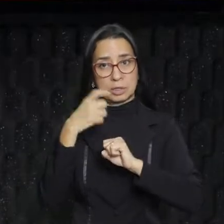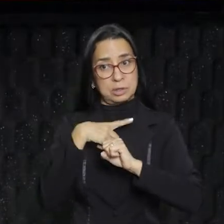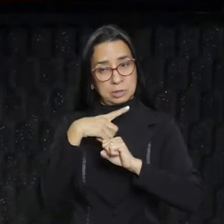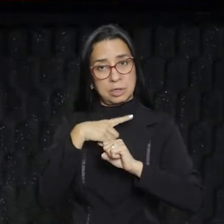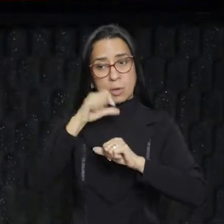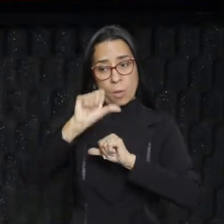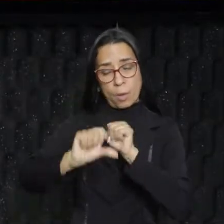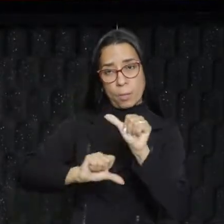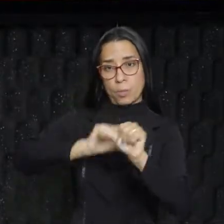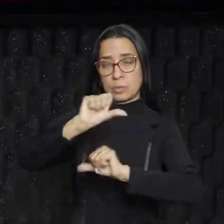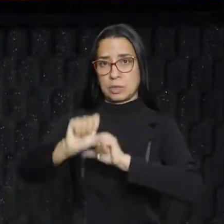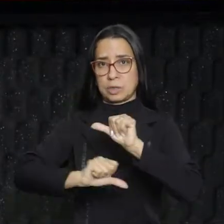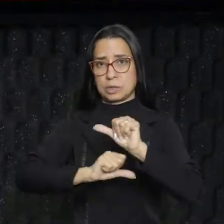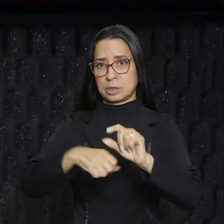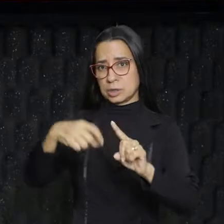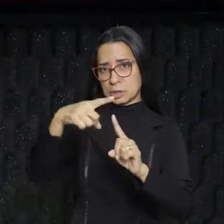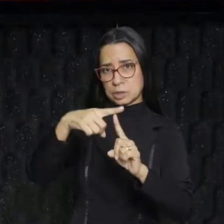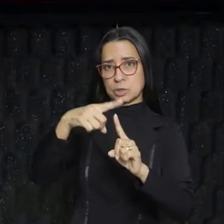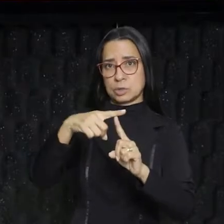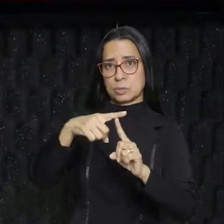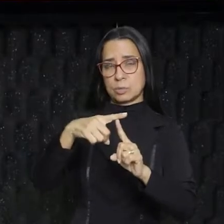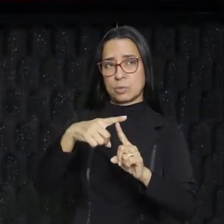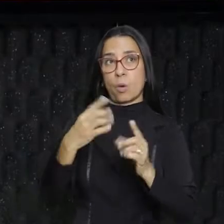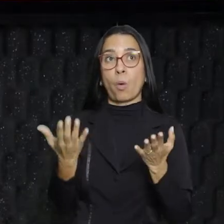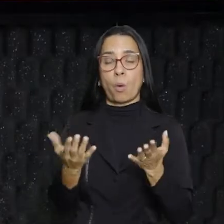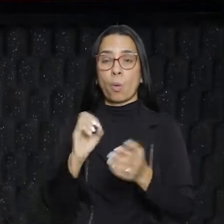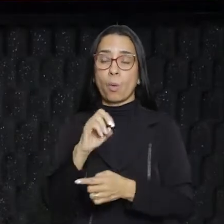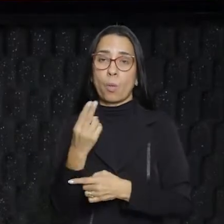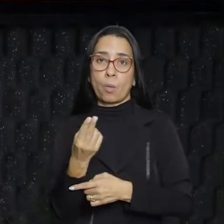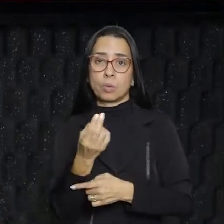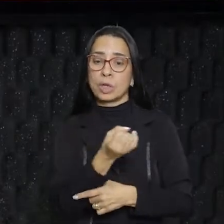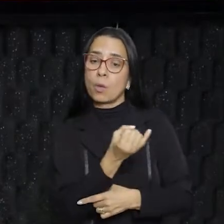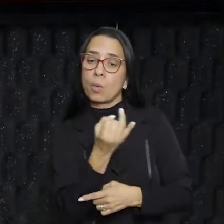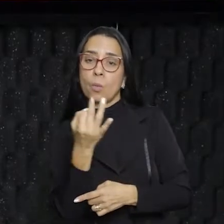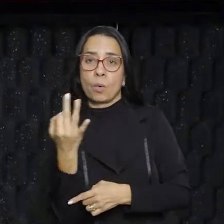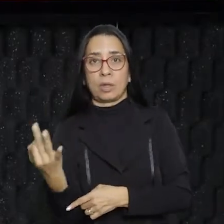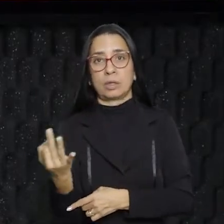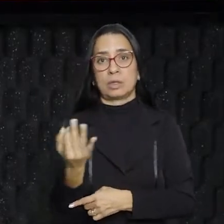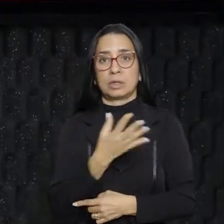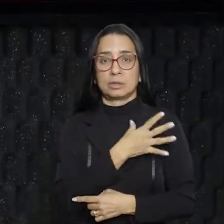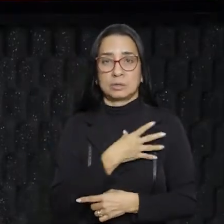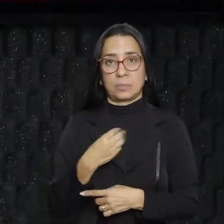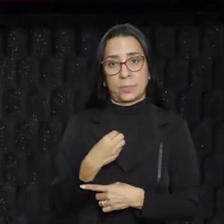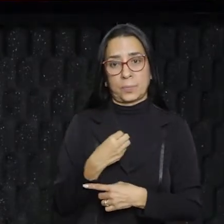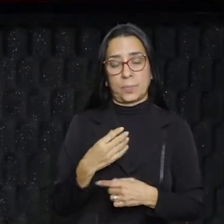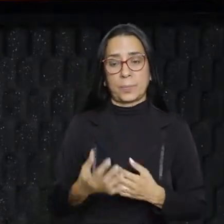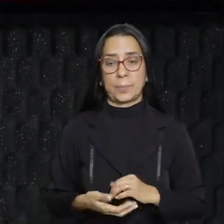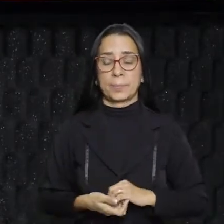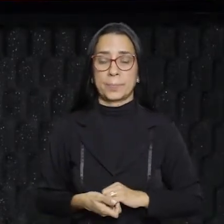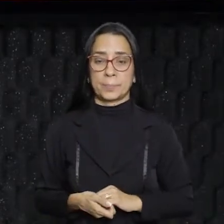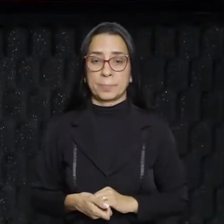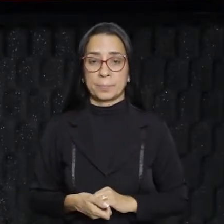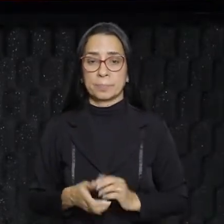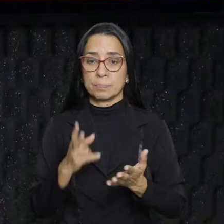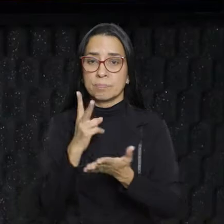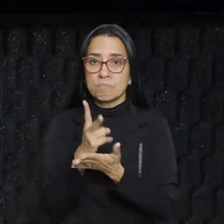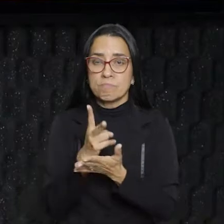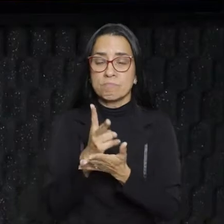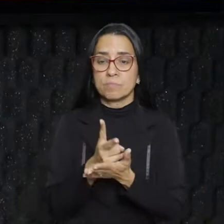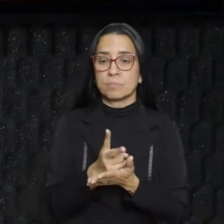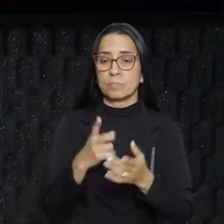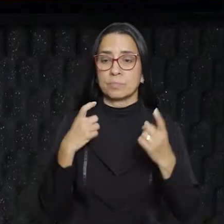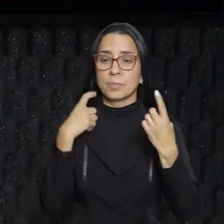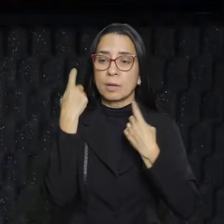de fecundidade, ou seja, na quantidade de ter filhos. Tá? Olha o que ele diz, continuando. A preocupação